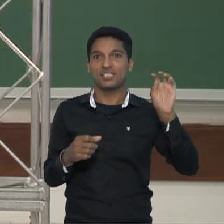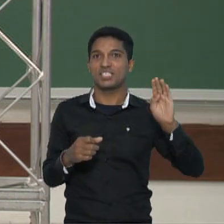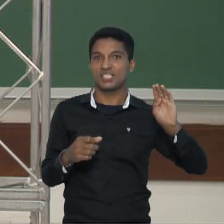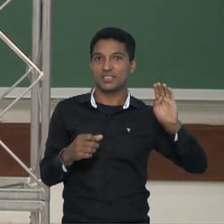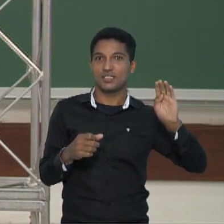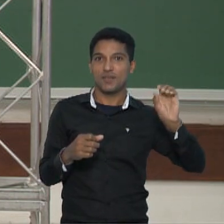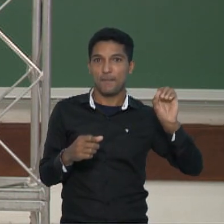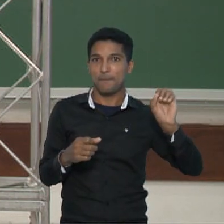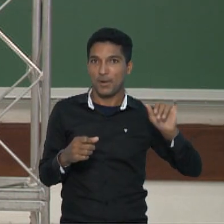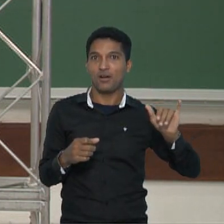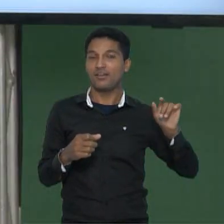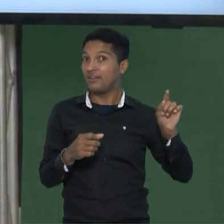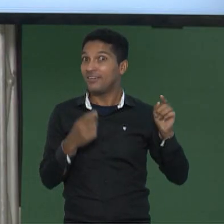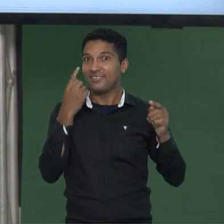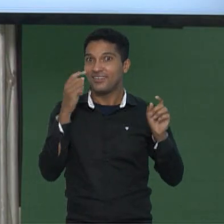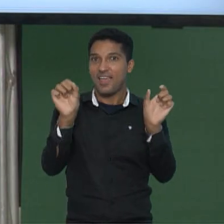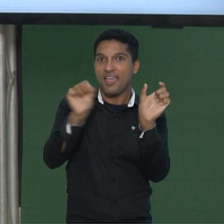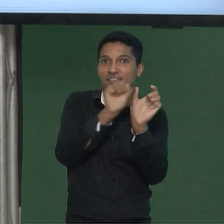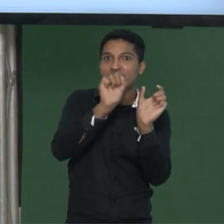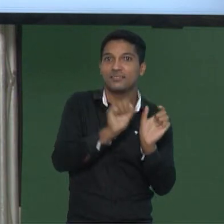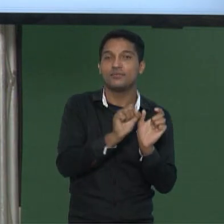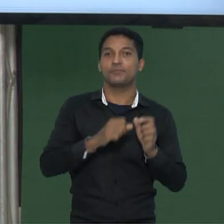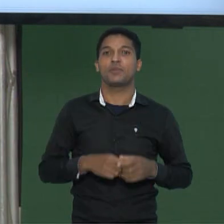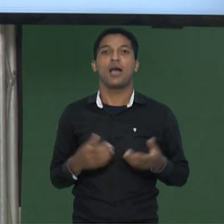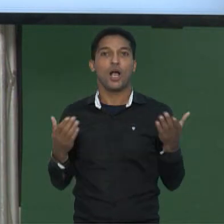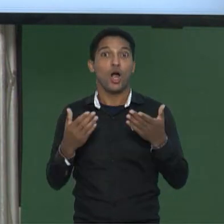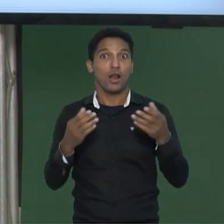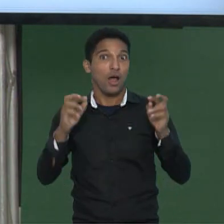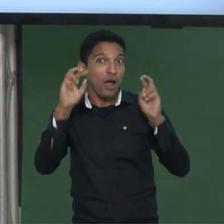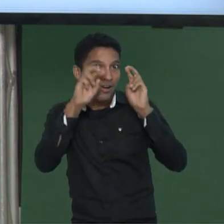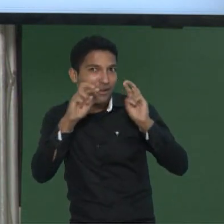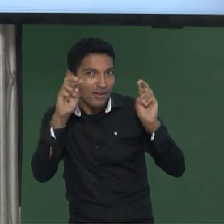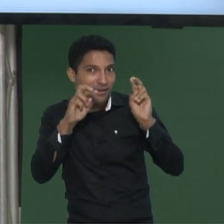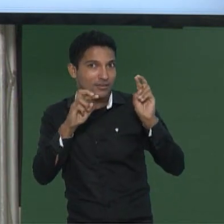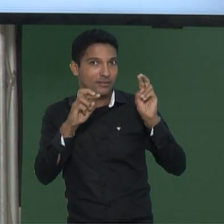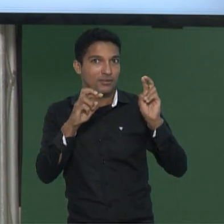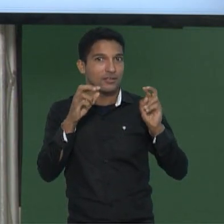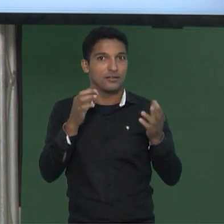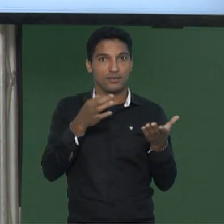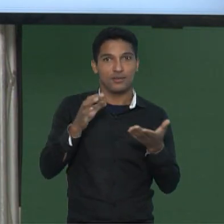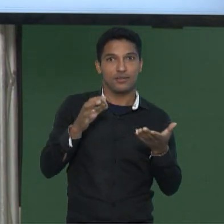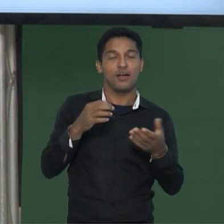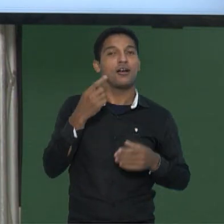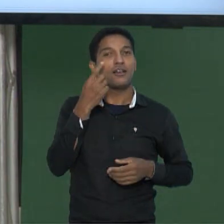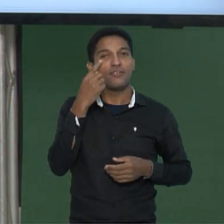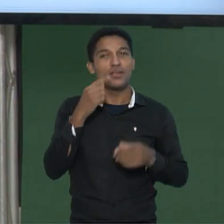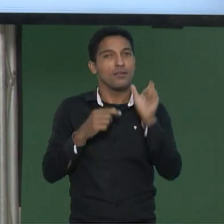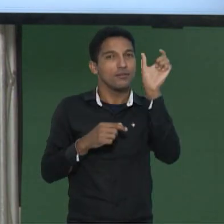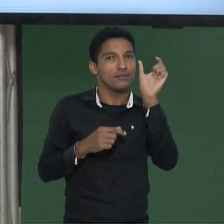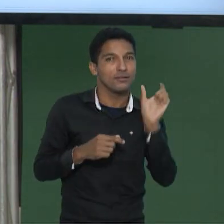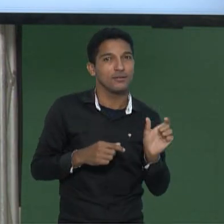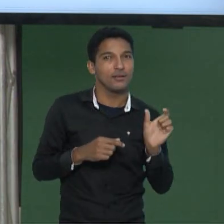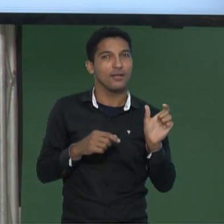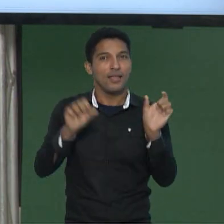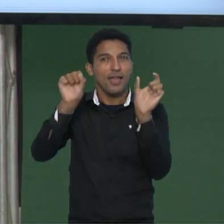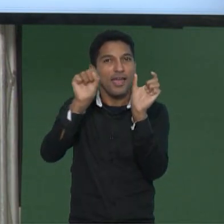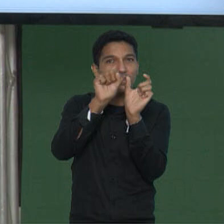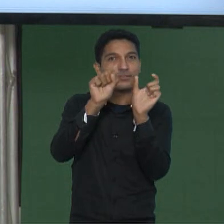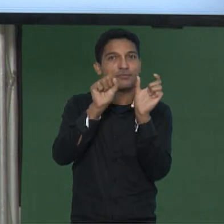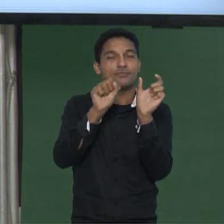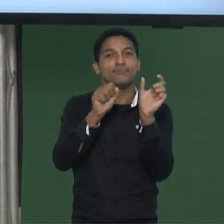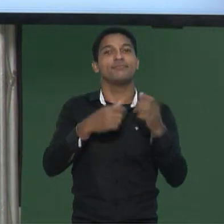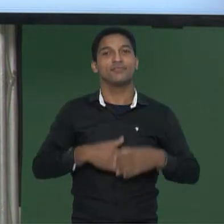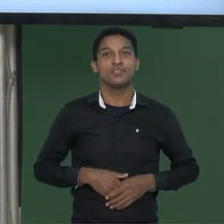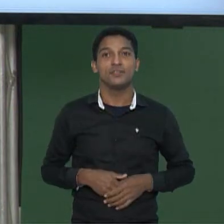Vamos conferir? Olha só, mother, mãe, mothers, mães, mais